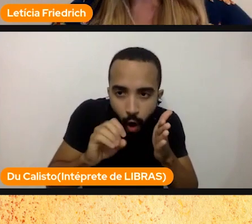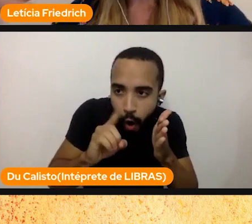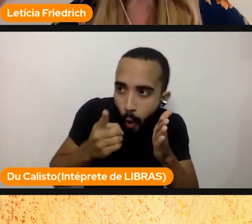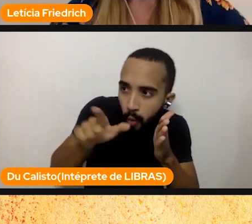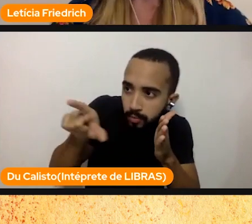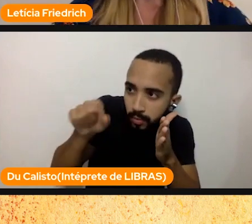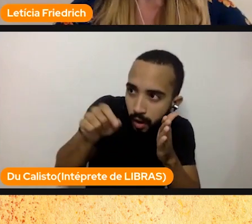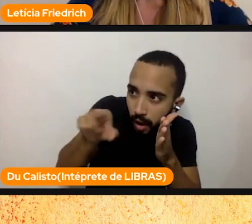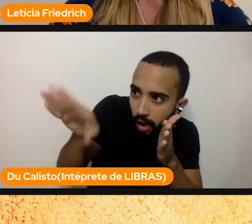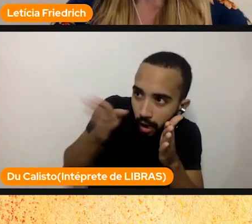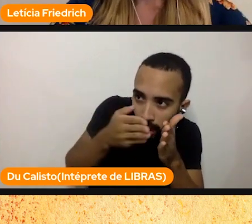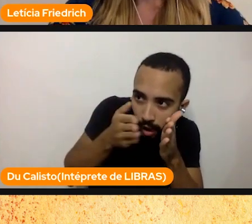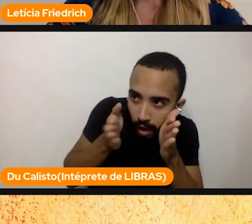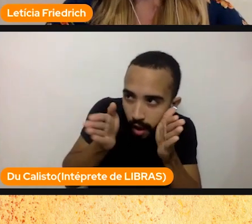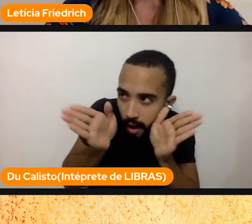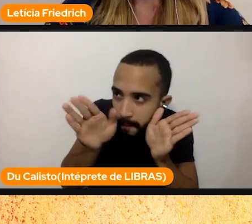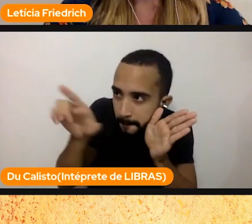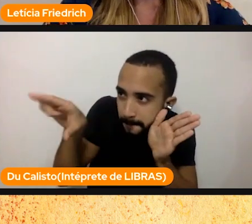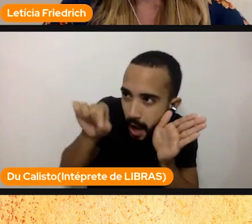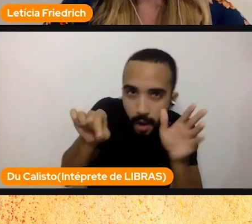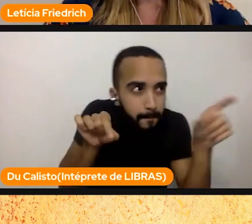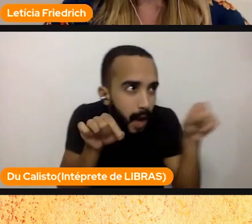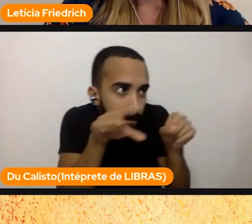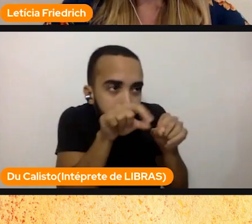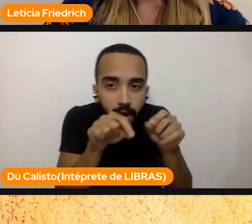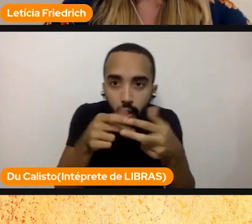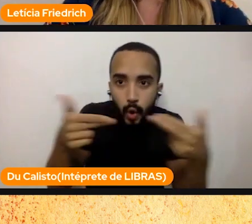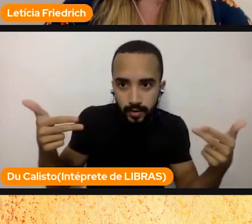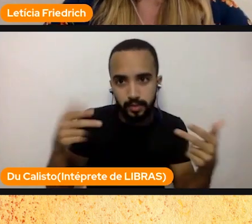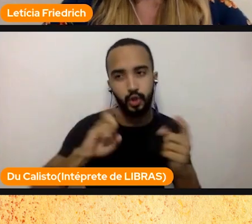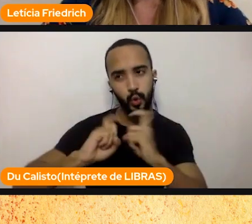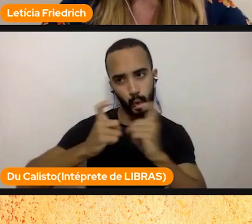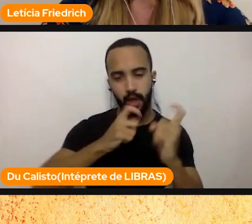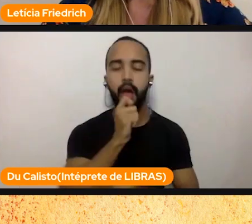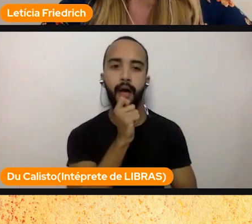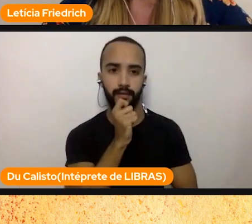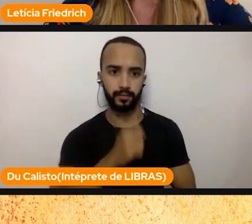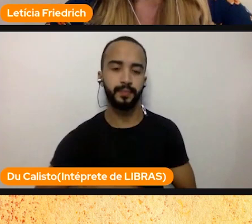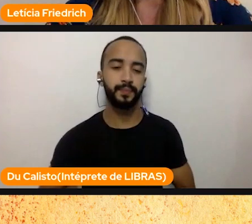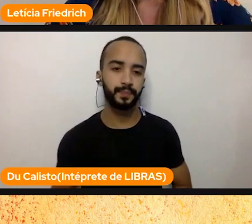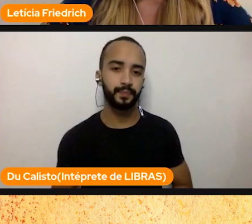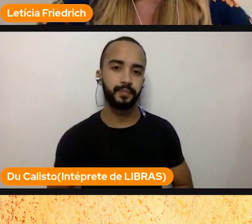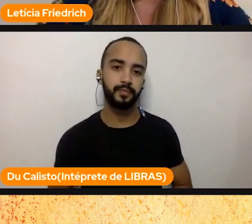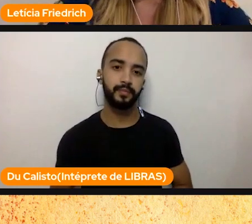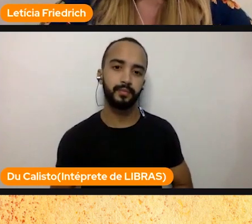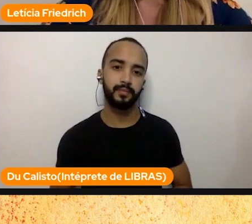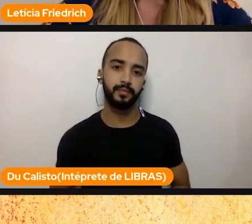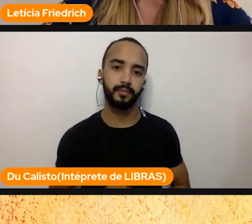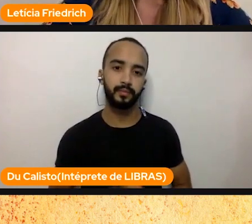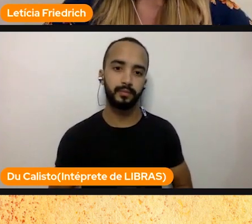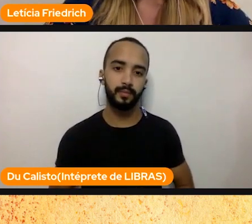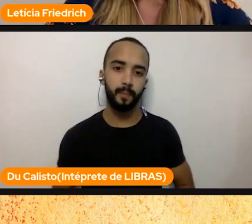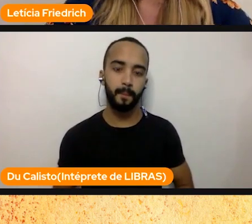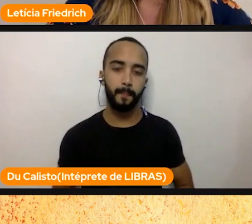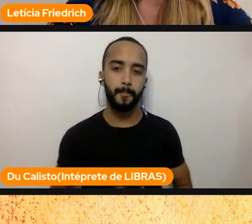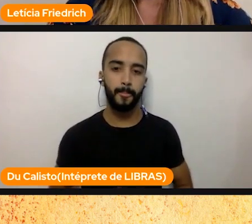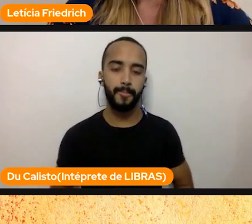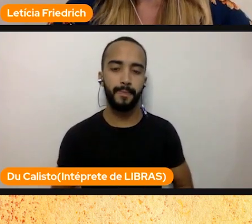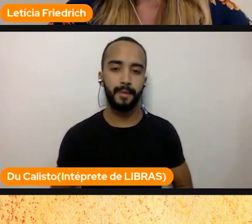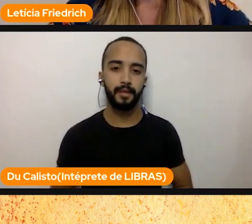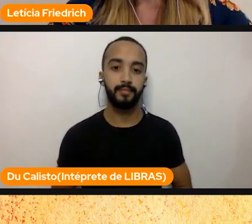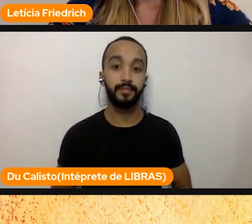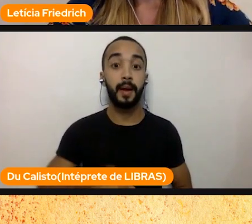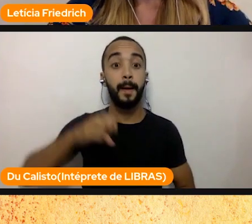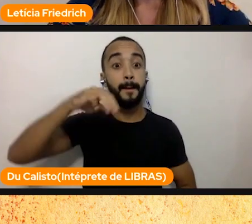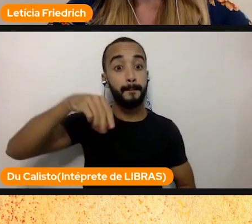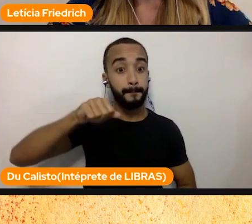de pré-produção está discutindo tudo isso. Certo, e já que a gente falou tanto de Marão, eu queria lembrar que ele, além